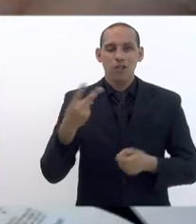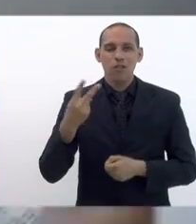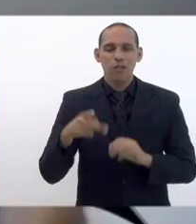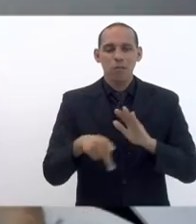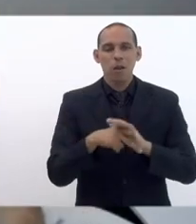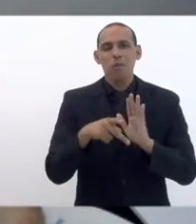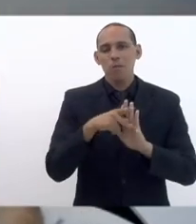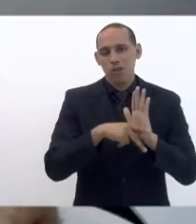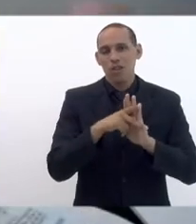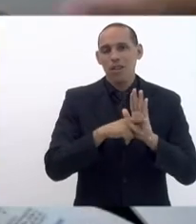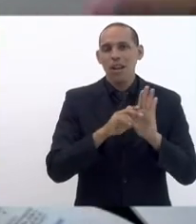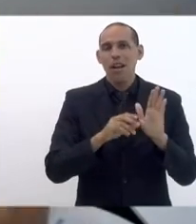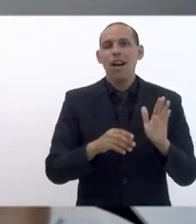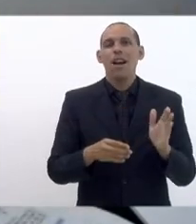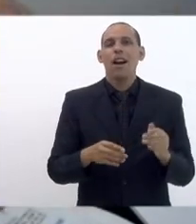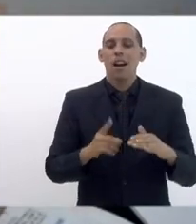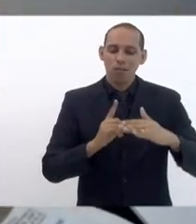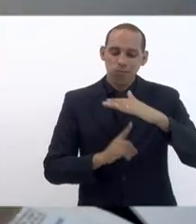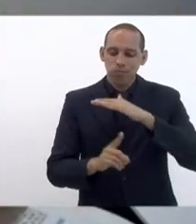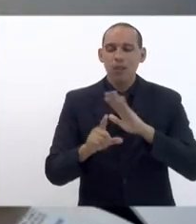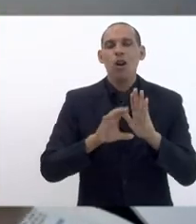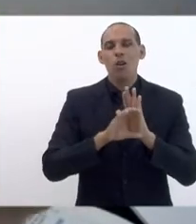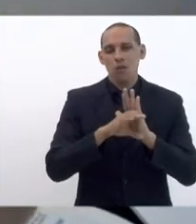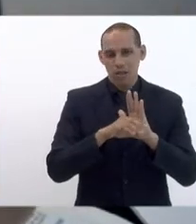que conceitua. Faz menção à lei federal.